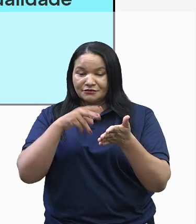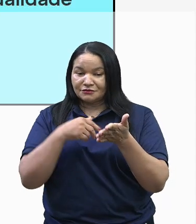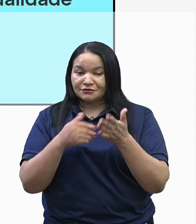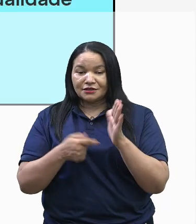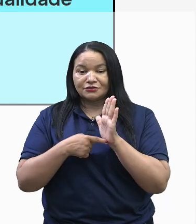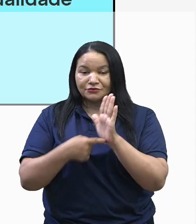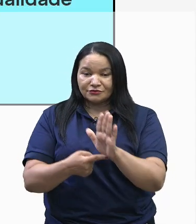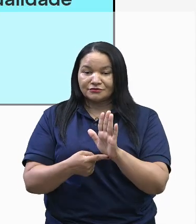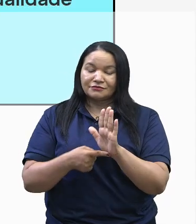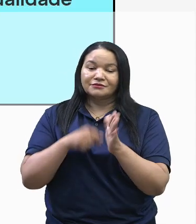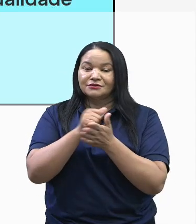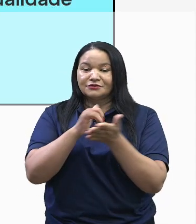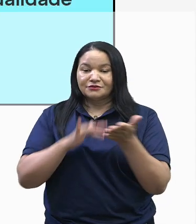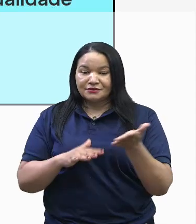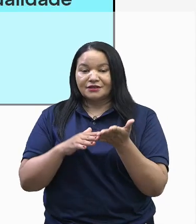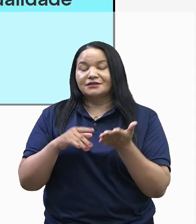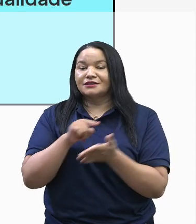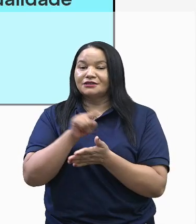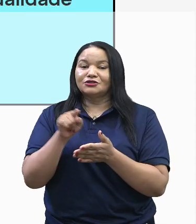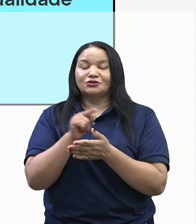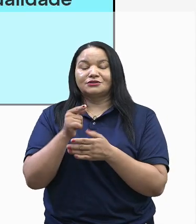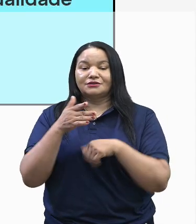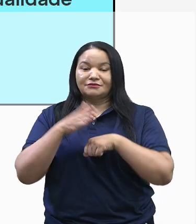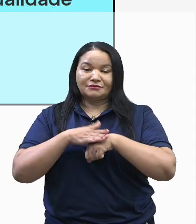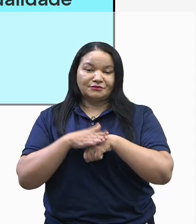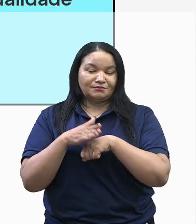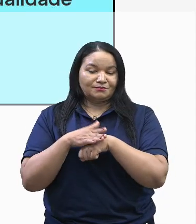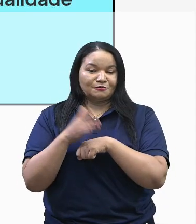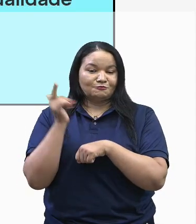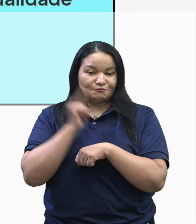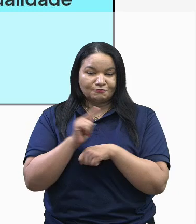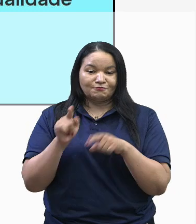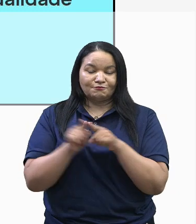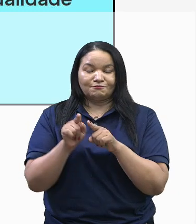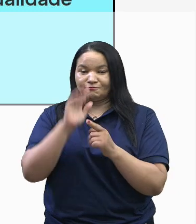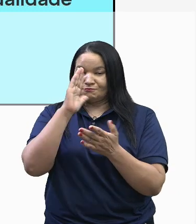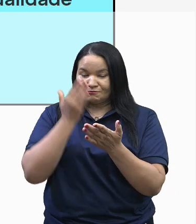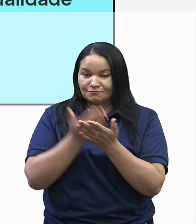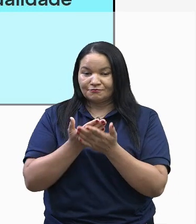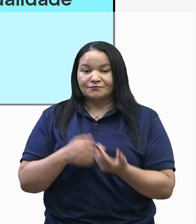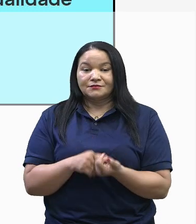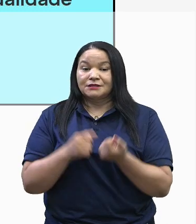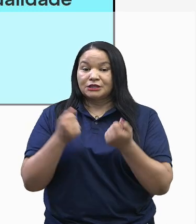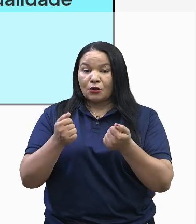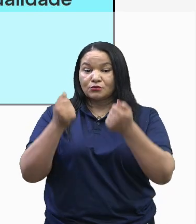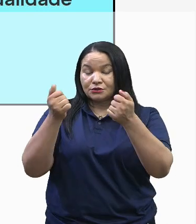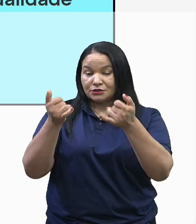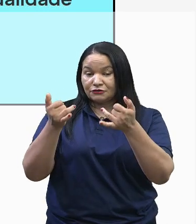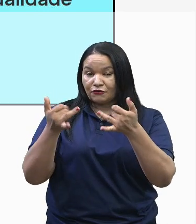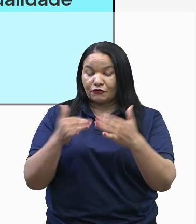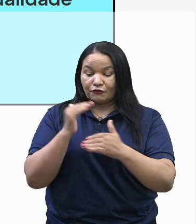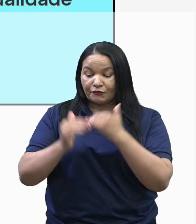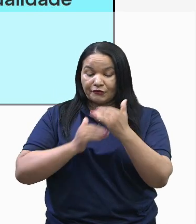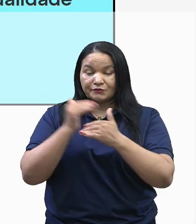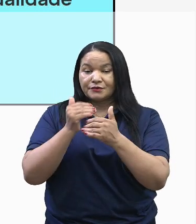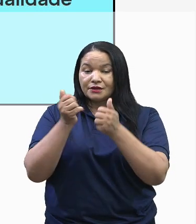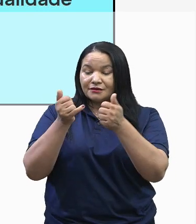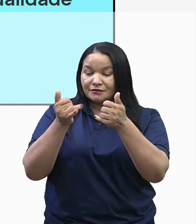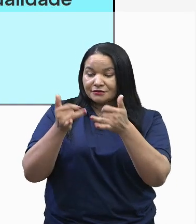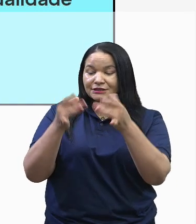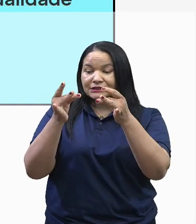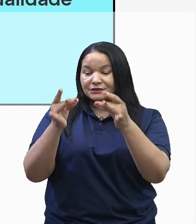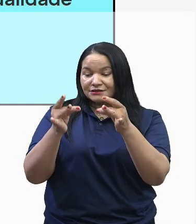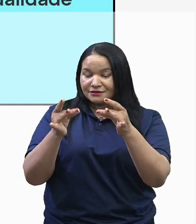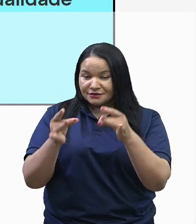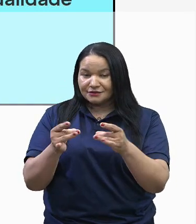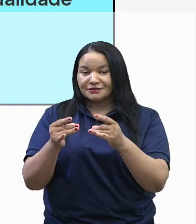Eles ganham autonomia e confiança. Então, observe que o desenvolvimento ele é mais detalhado, porque é desenvolvimento da temática. E